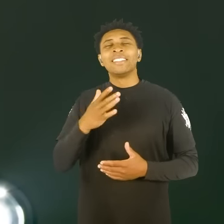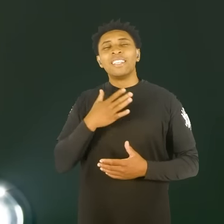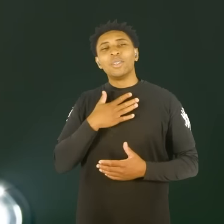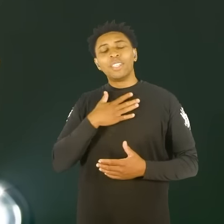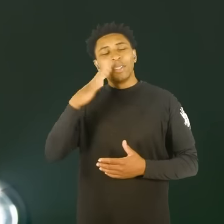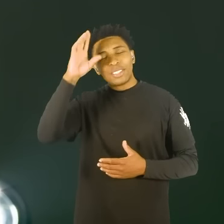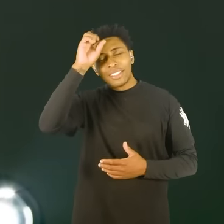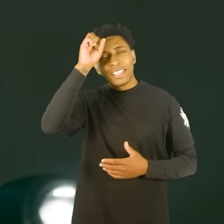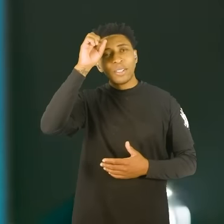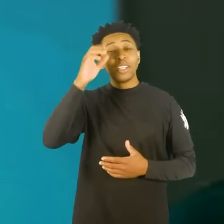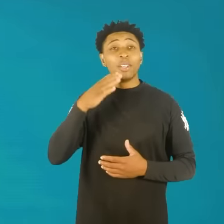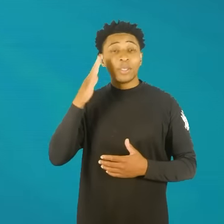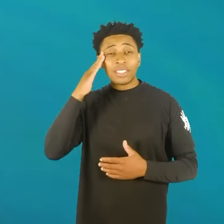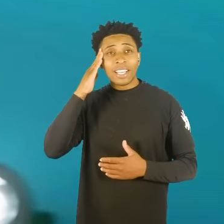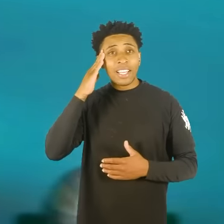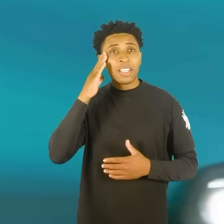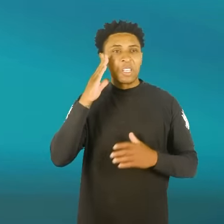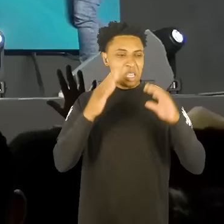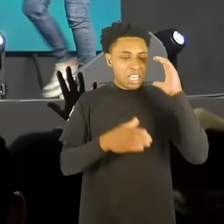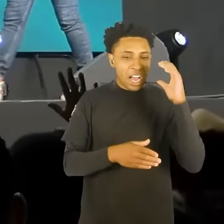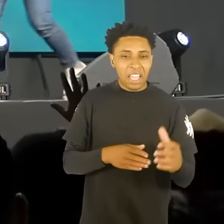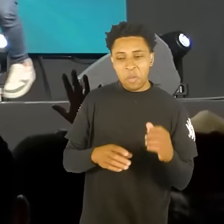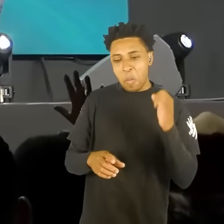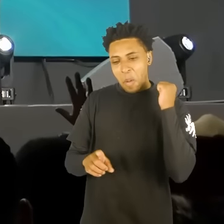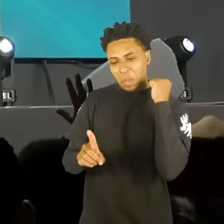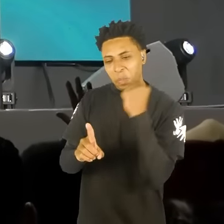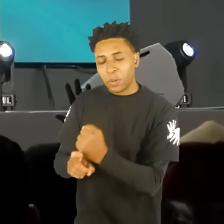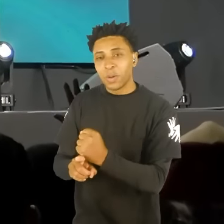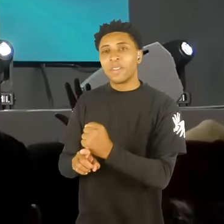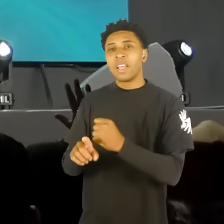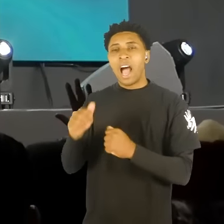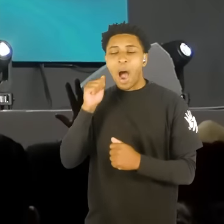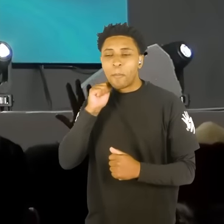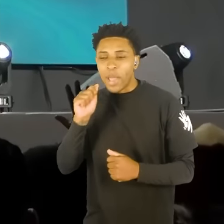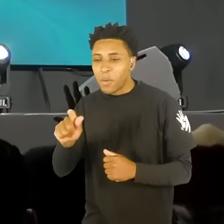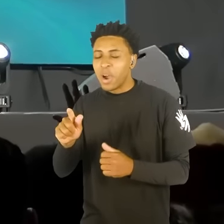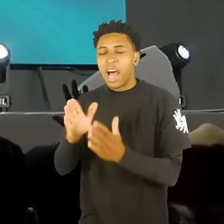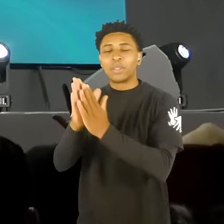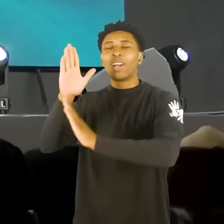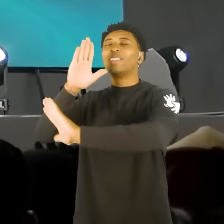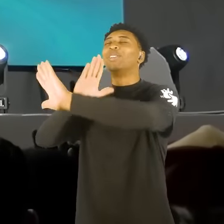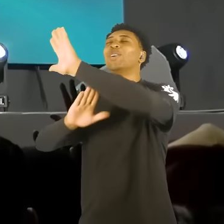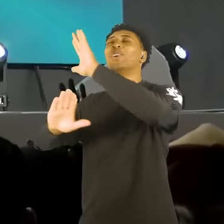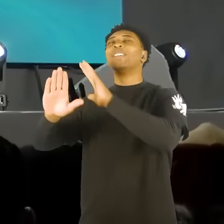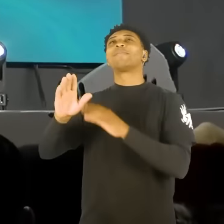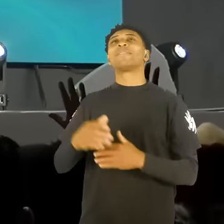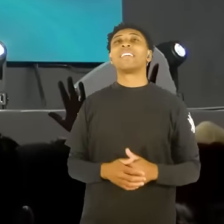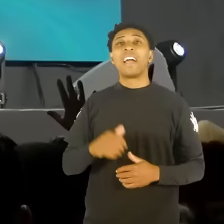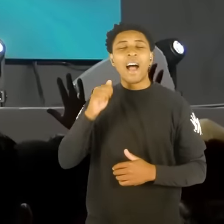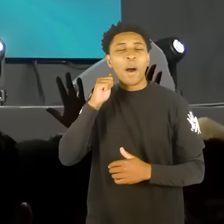eu permiti, porque você não caiu como um derrotado, você caiu como um adorador, e eu prefiro cair